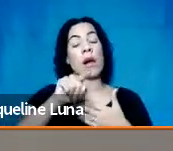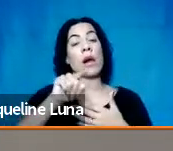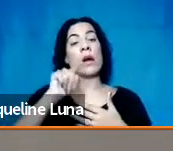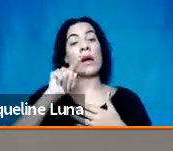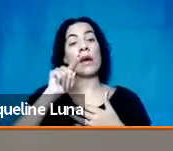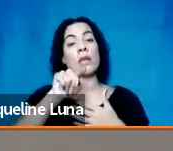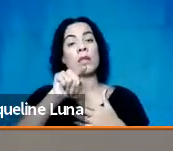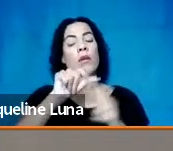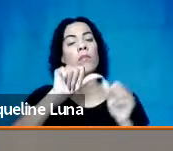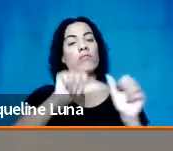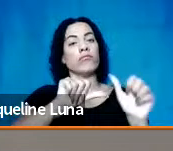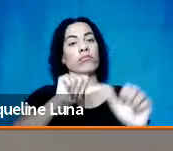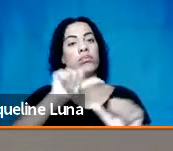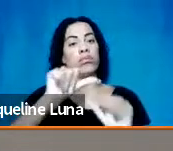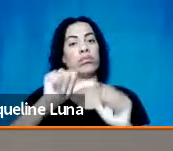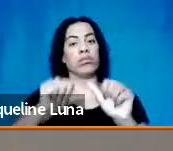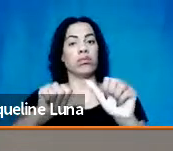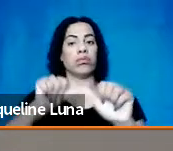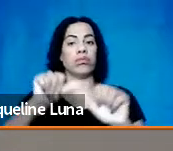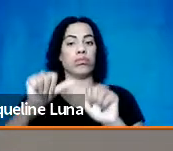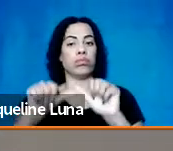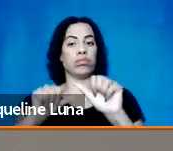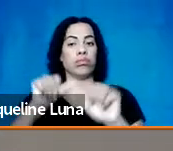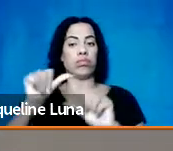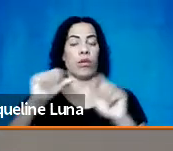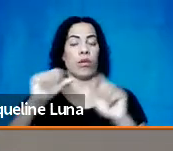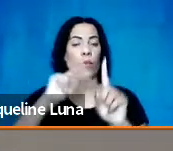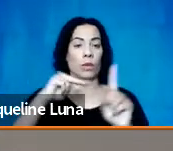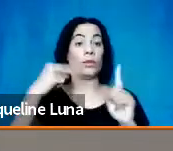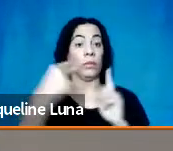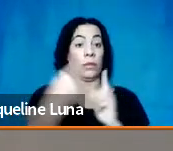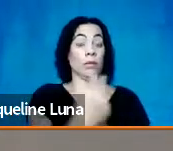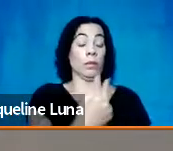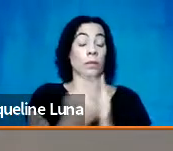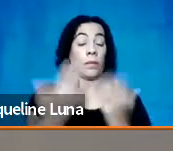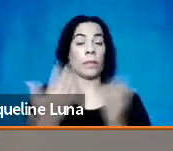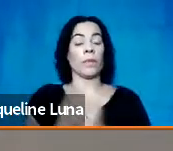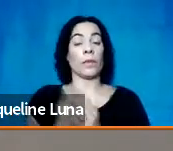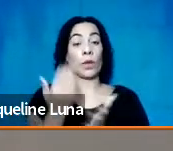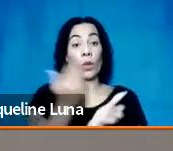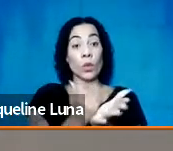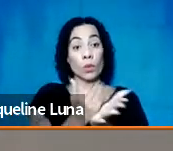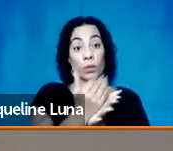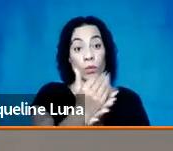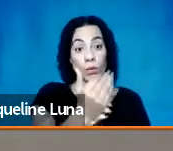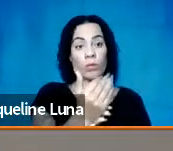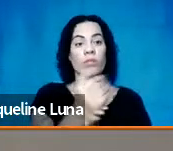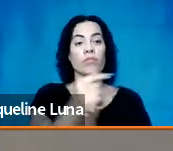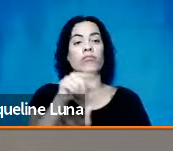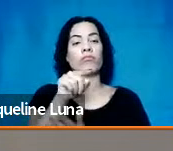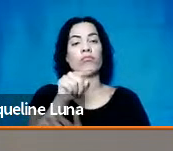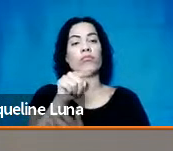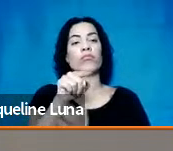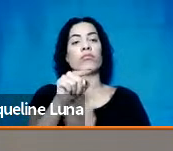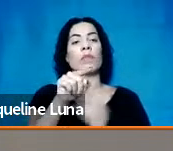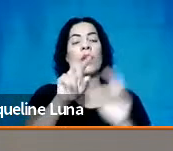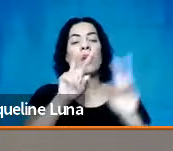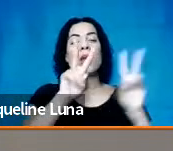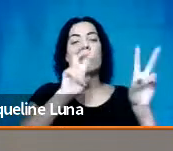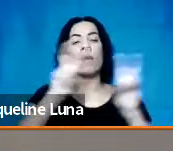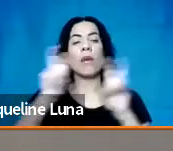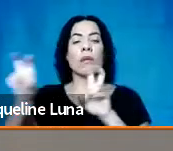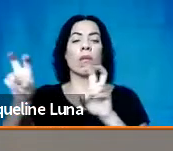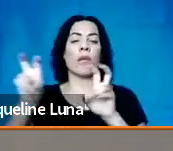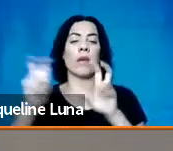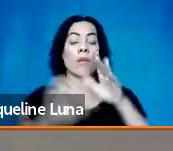isso foi mudando, né, de perspectiva, né? No início, a questão, os temas, as